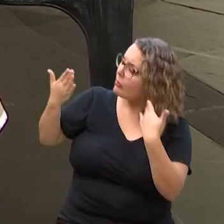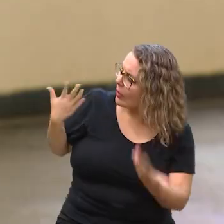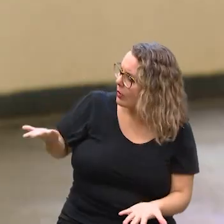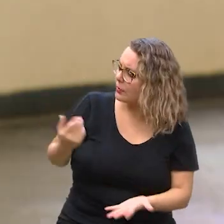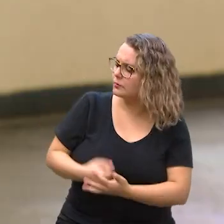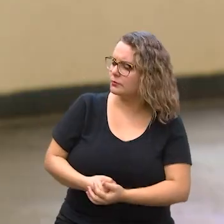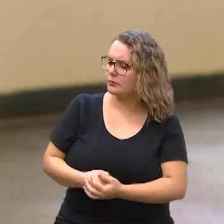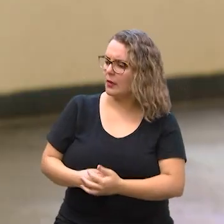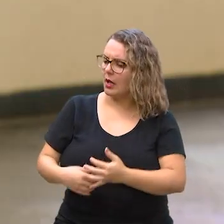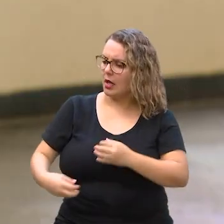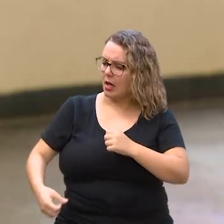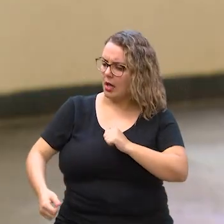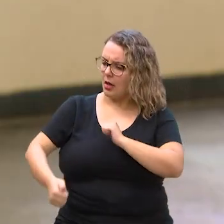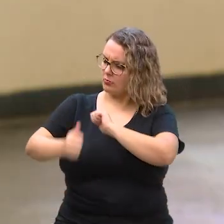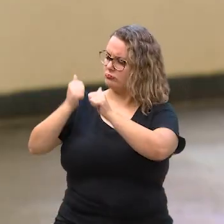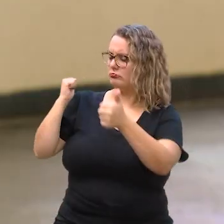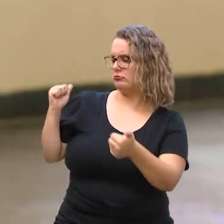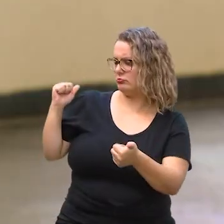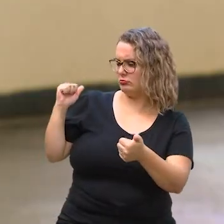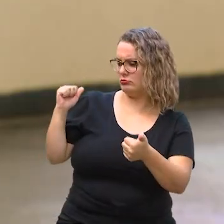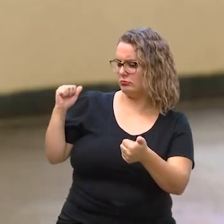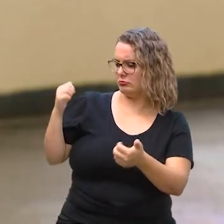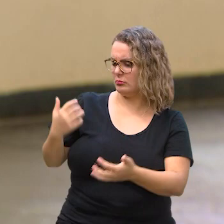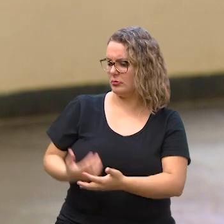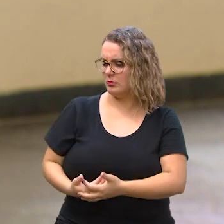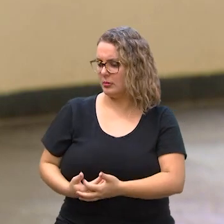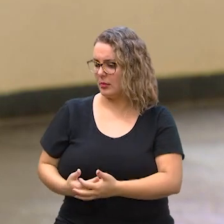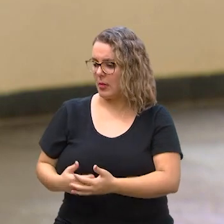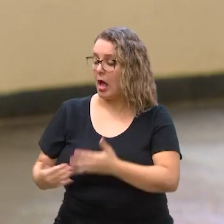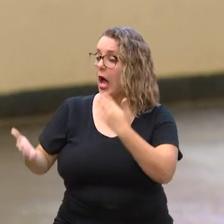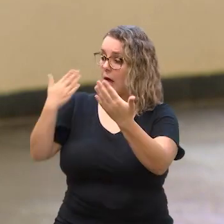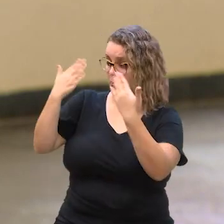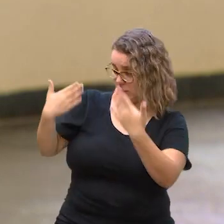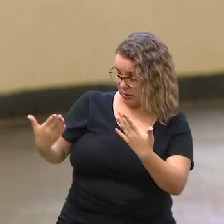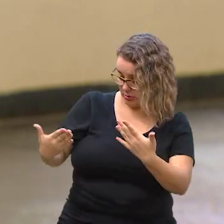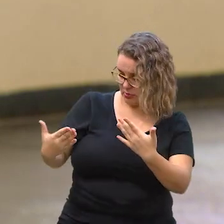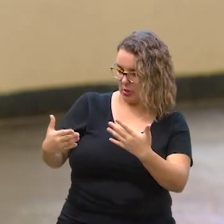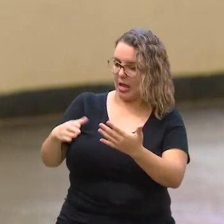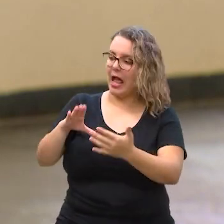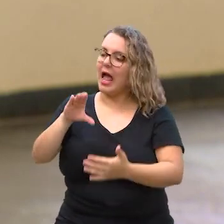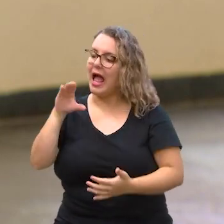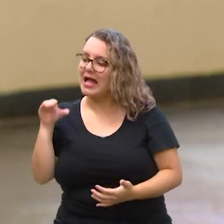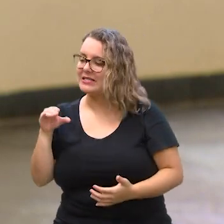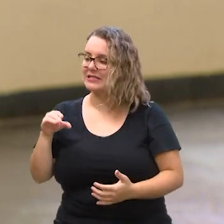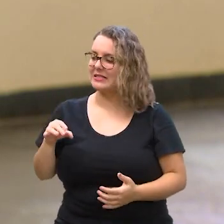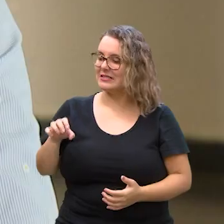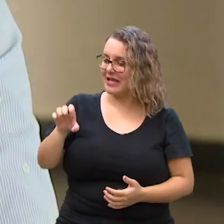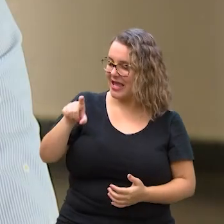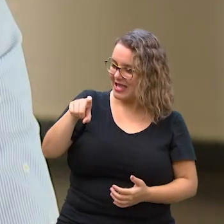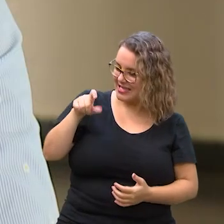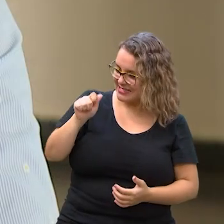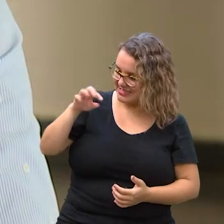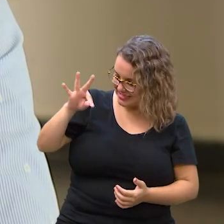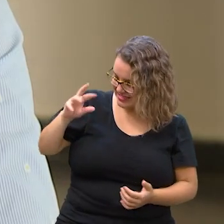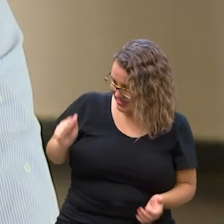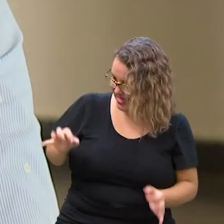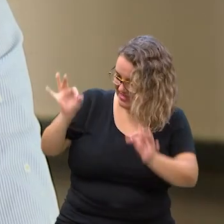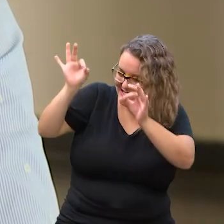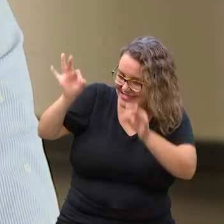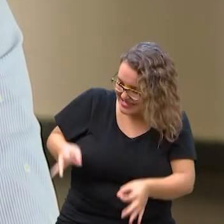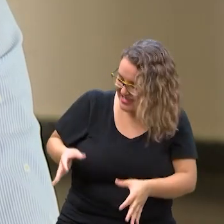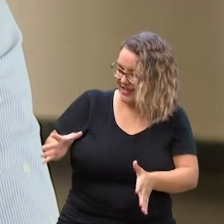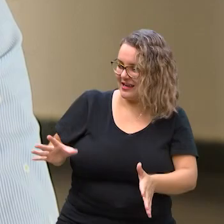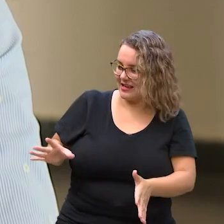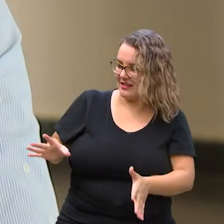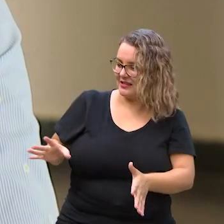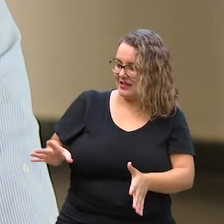psicologia, ela é um esporte meio que de... A psicologia é um esporte não, a psicologia ela é meio que da ciência exatas. Aquele trabalho que você faz,